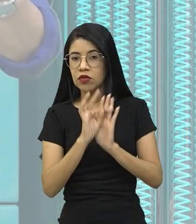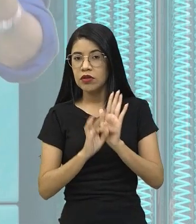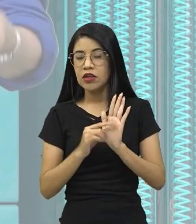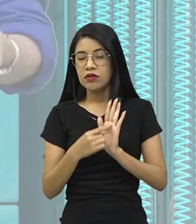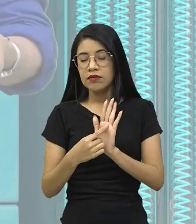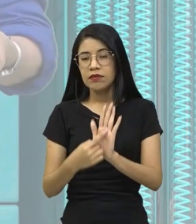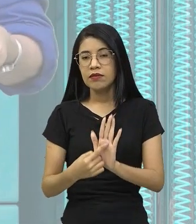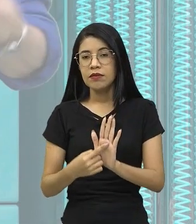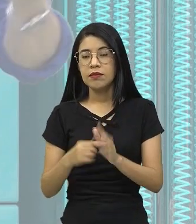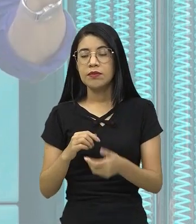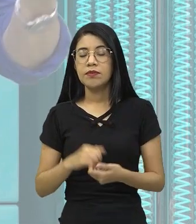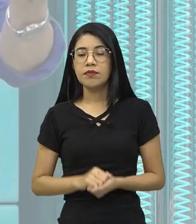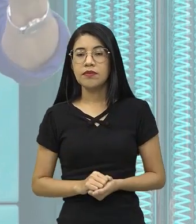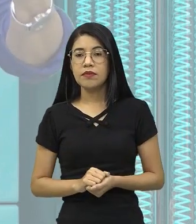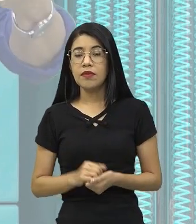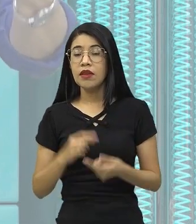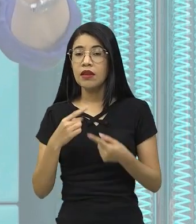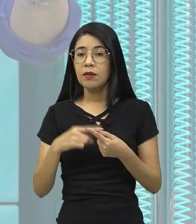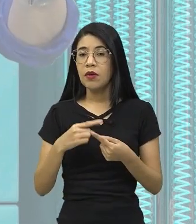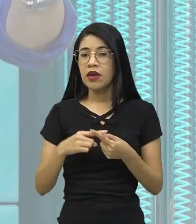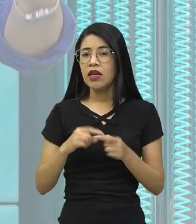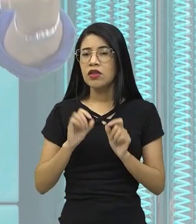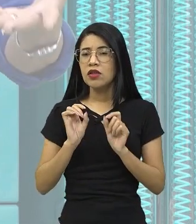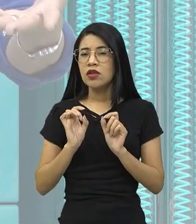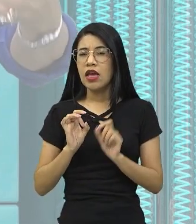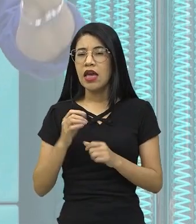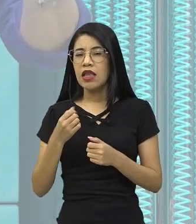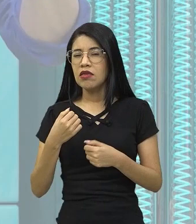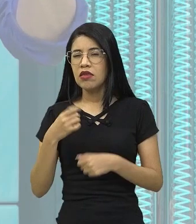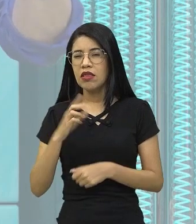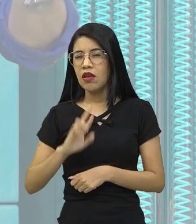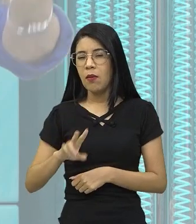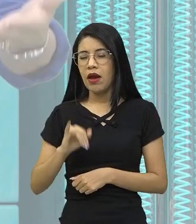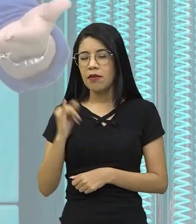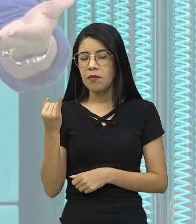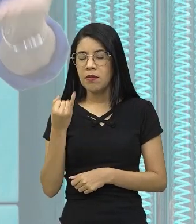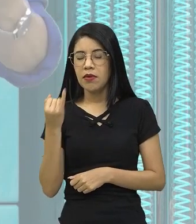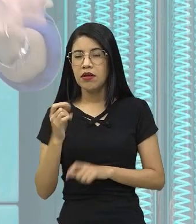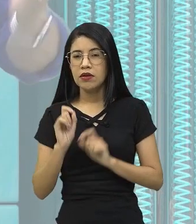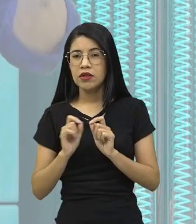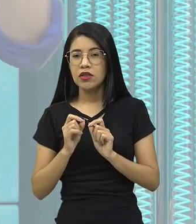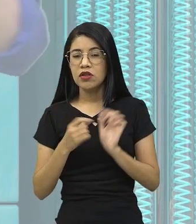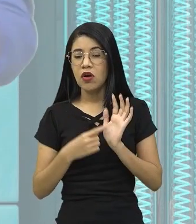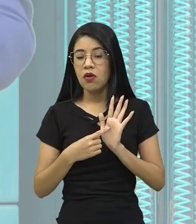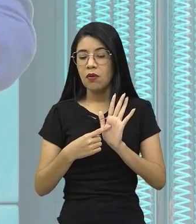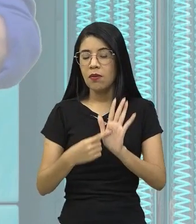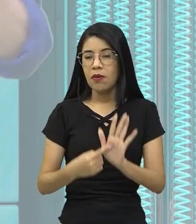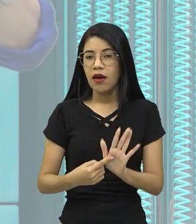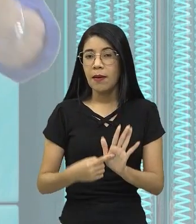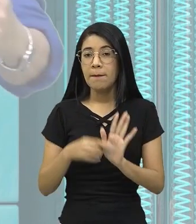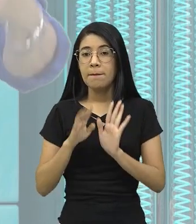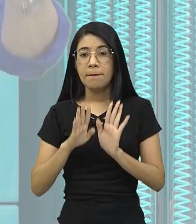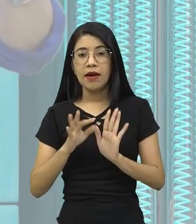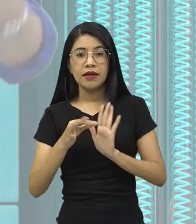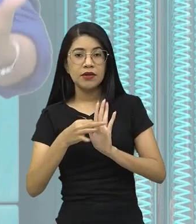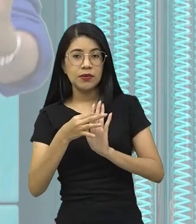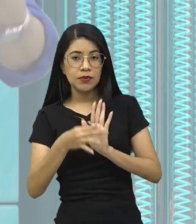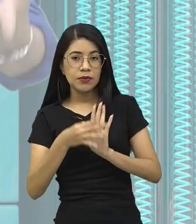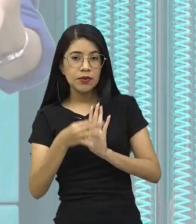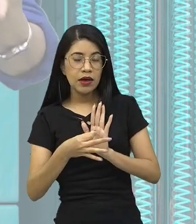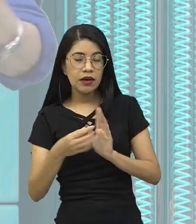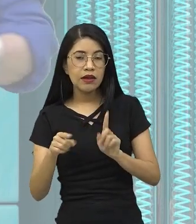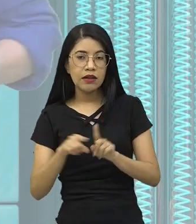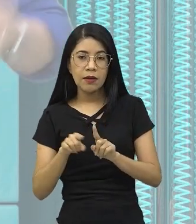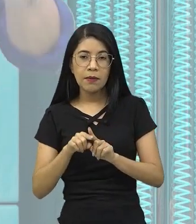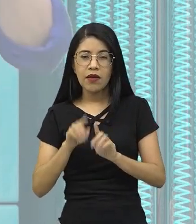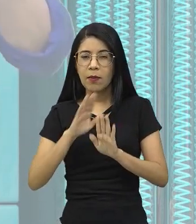o mais importante não é exatamente estar expresso, não é exatamente mostrar, mas sugerir,